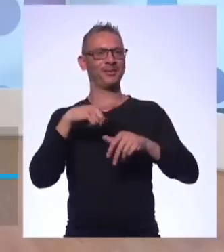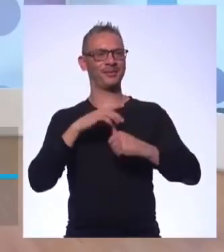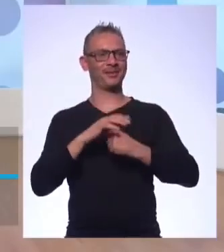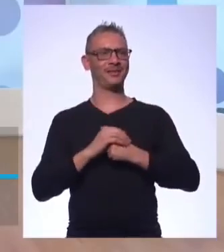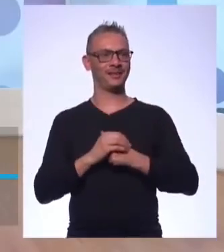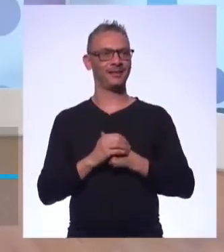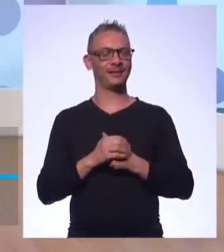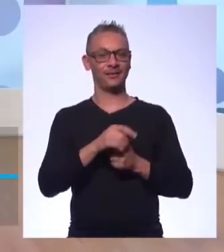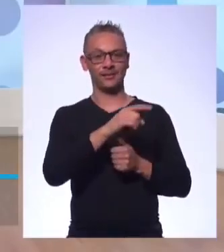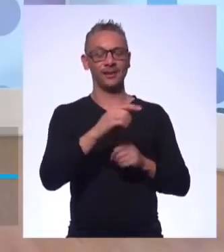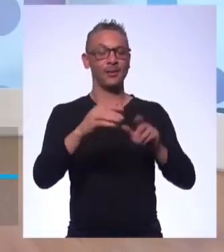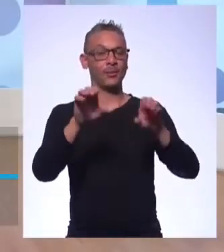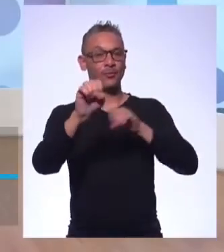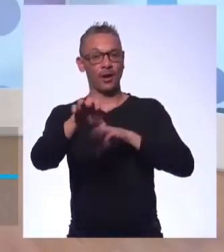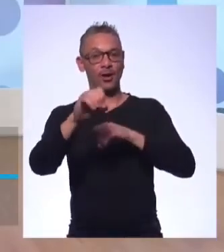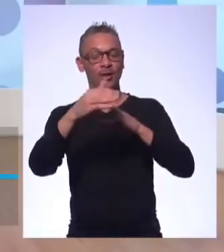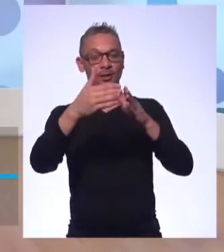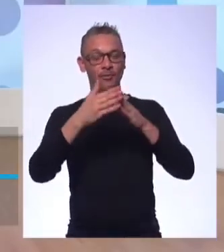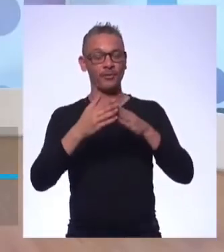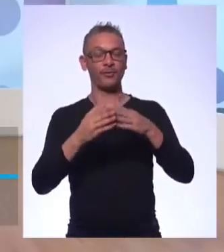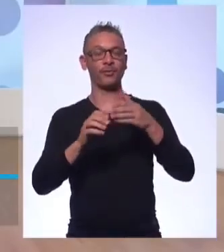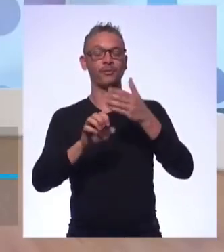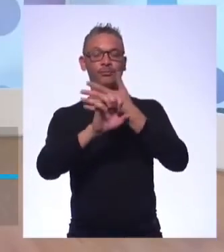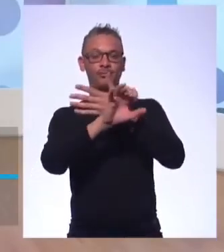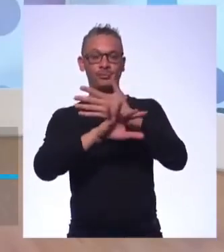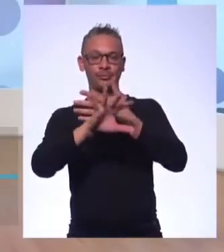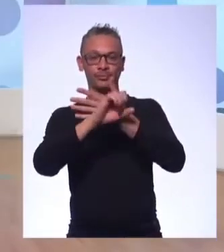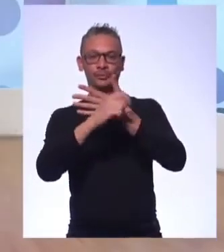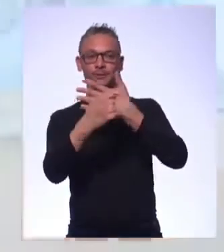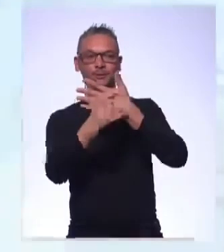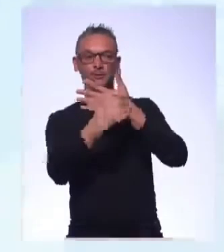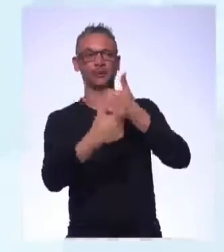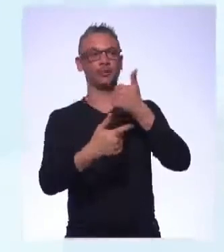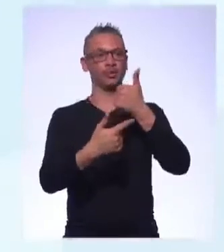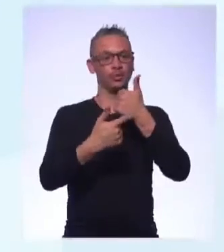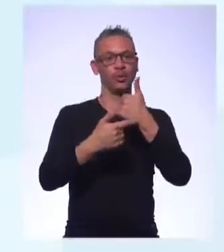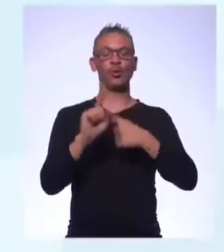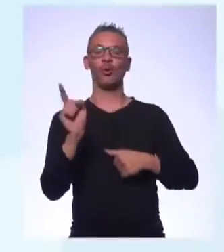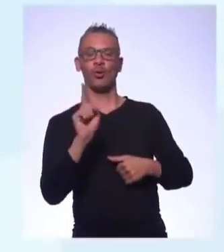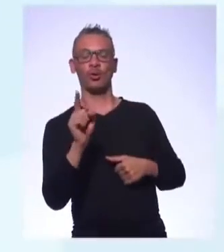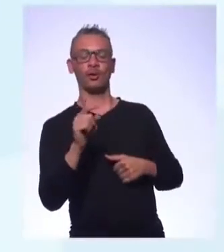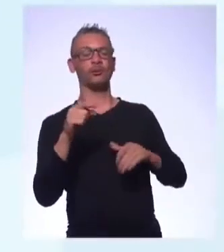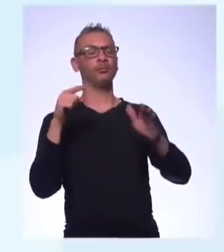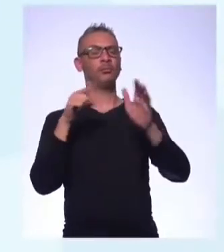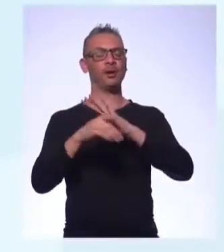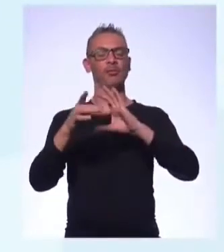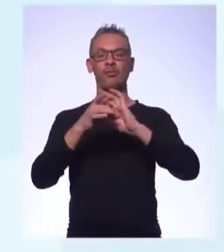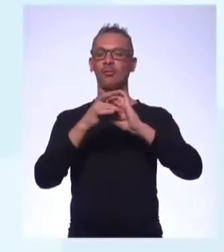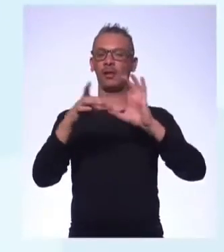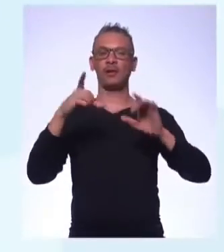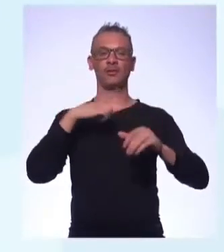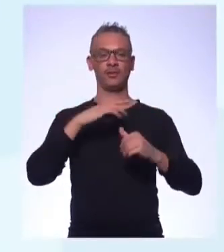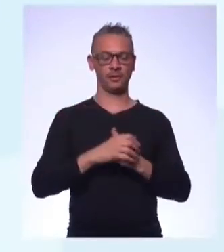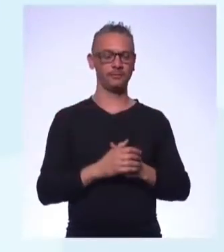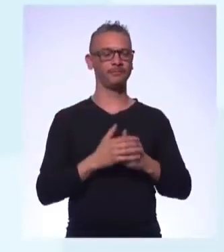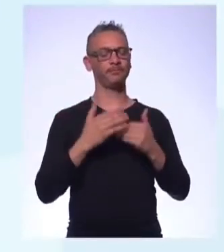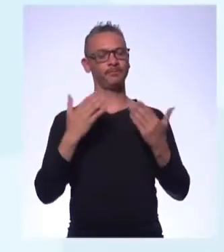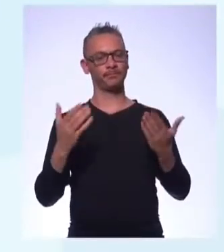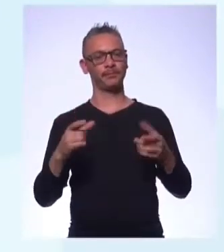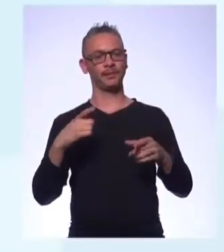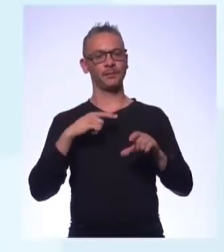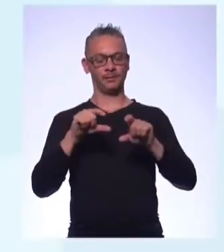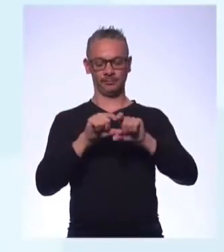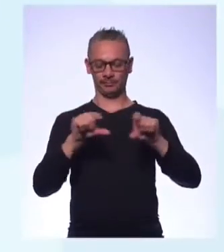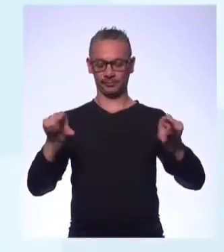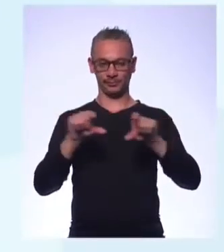você avaliar a nossa aula, diz lá o que você achou, deixe perguntas, é sempre importante para nós sabermos como melhorar o nosso trabalho. Muito bem, gente. Também tem um link